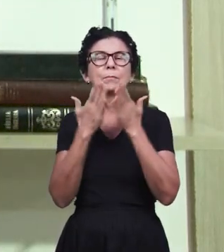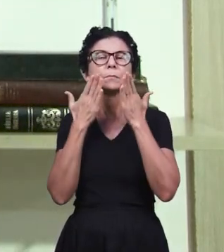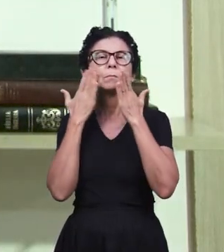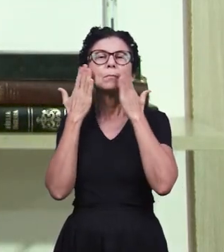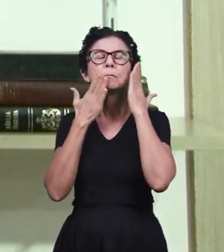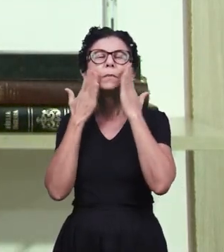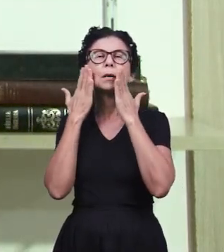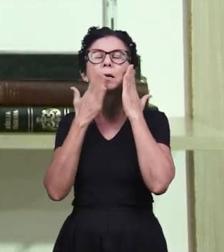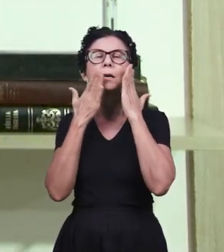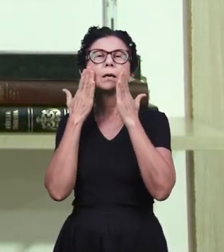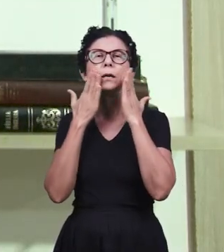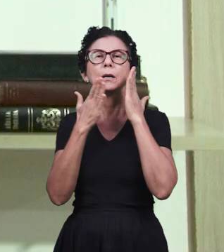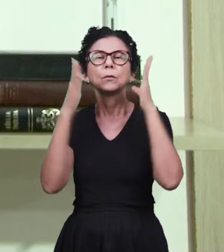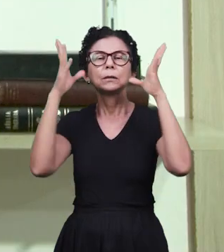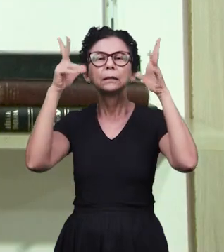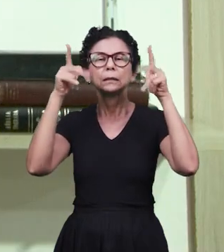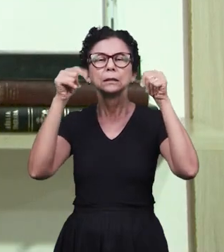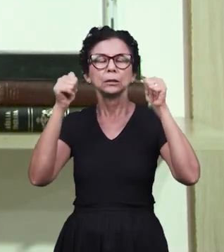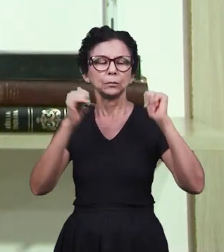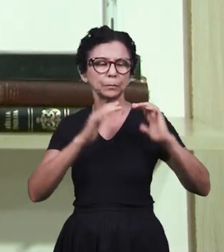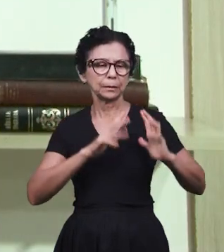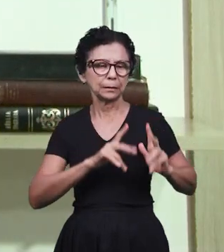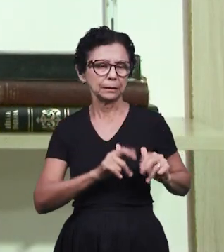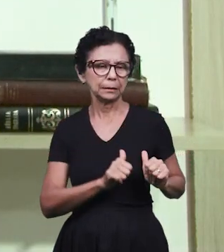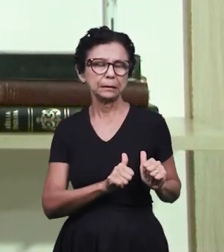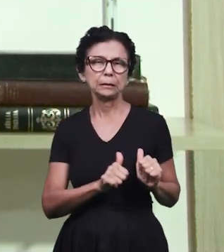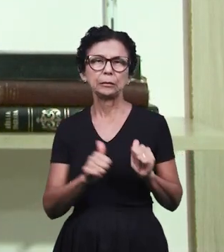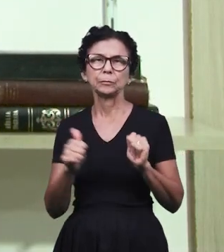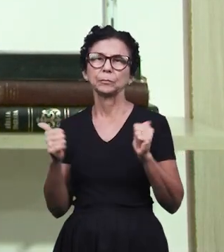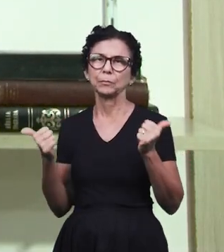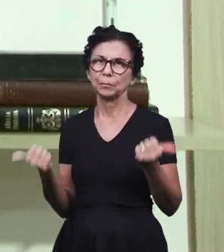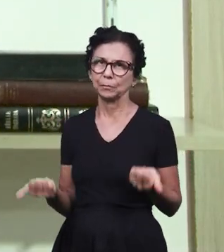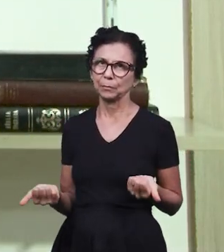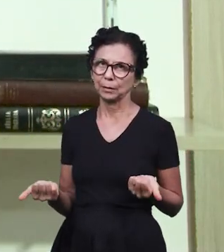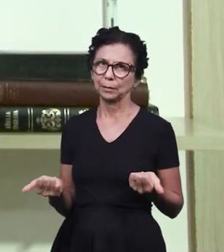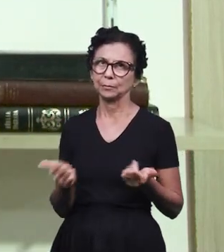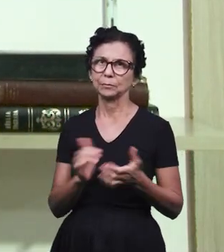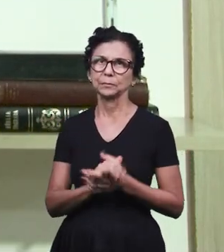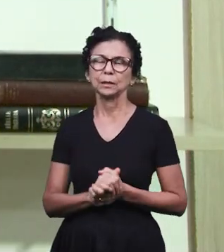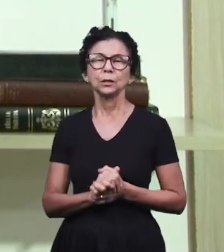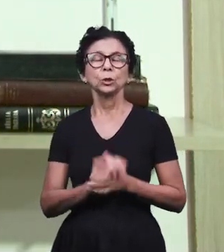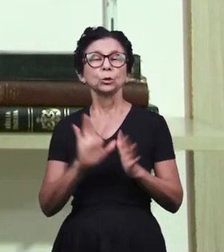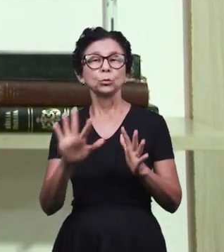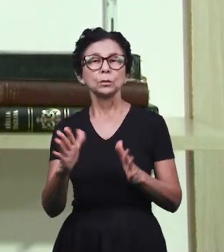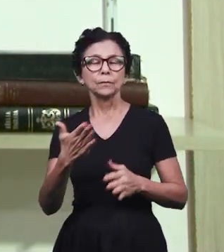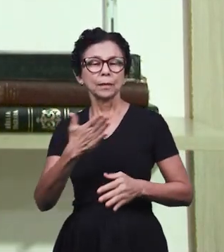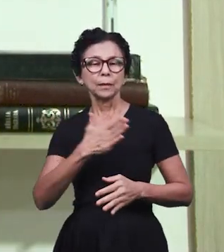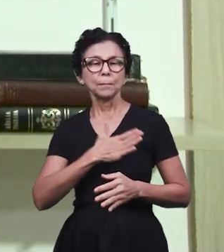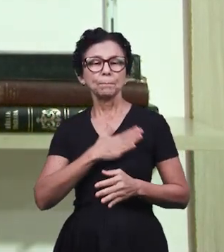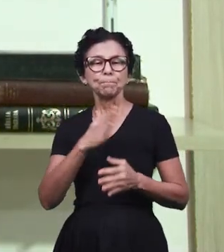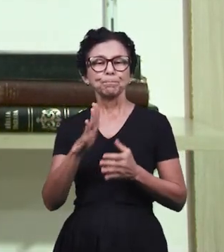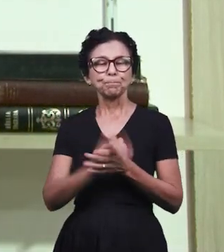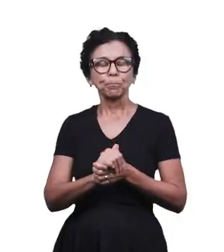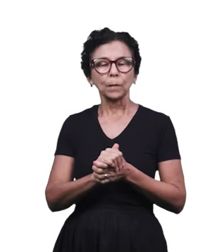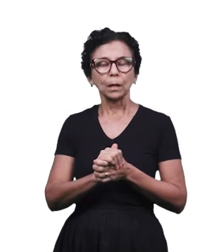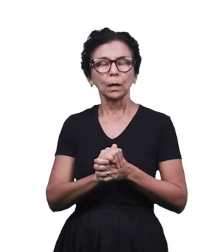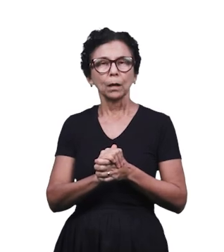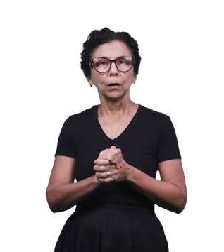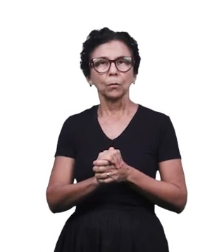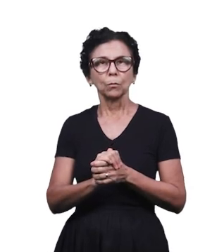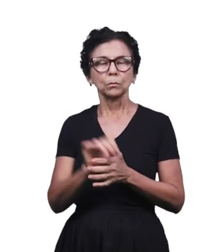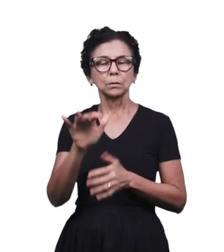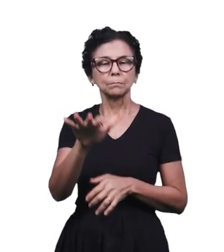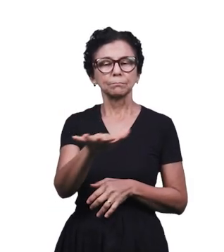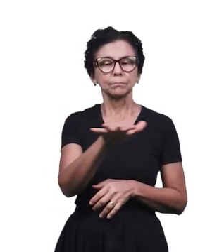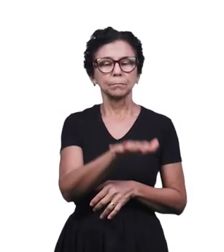minha mão. E Jesus quer lavar o coração. Então, isso é muito importante